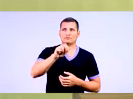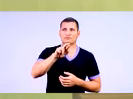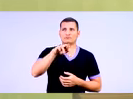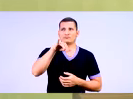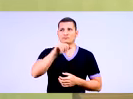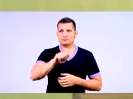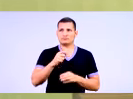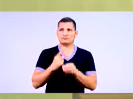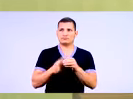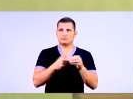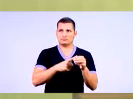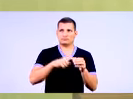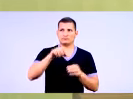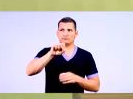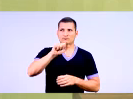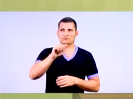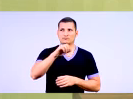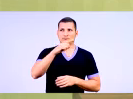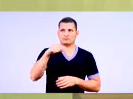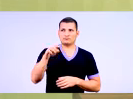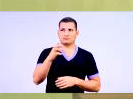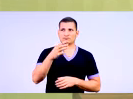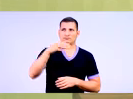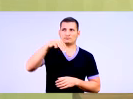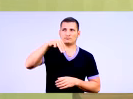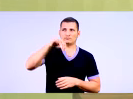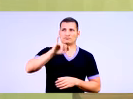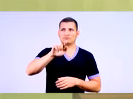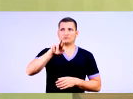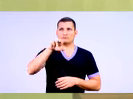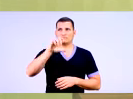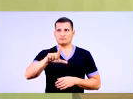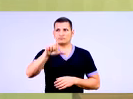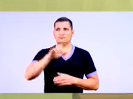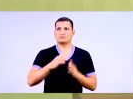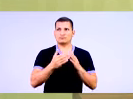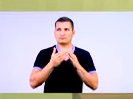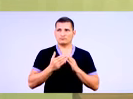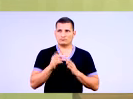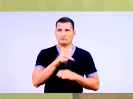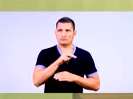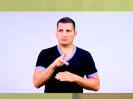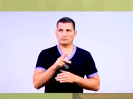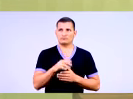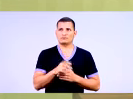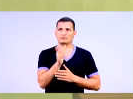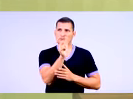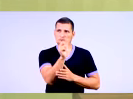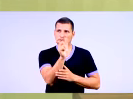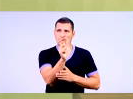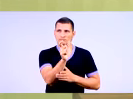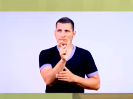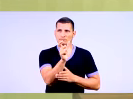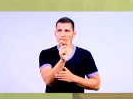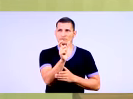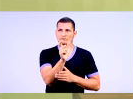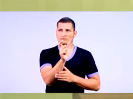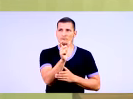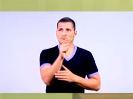São Miguel do Guaporé. Ela pede que a professora faça a marcação das palavras com